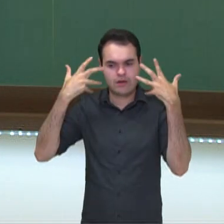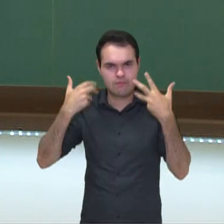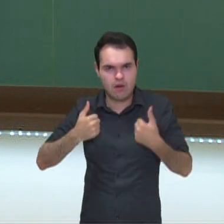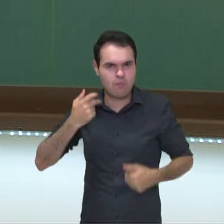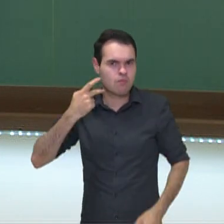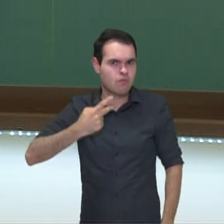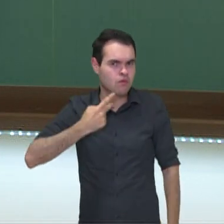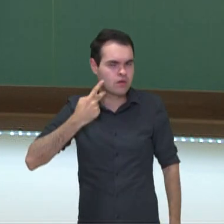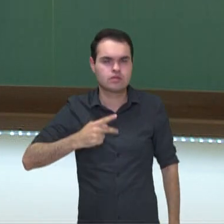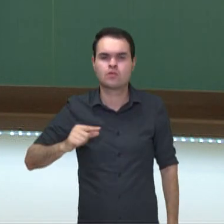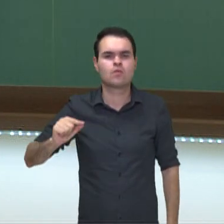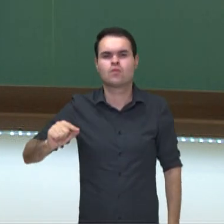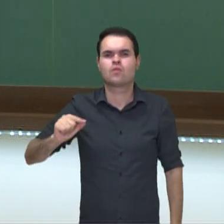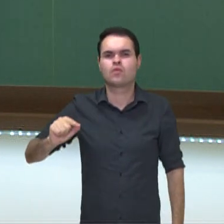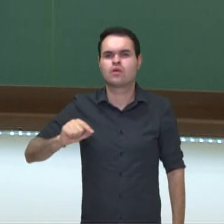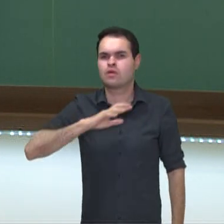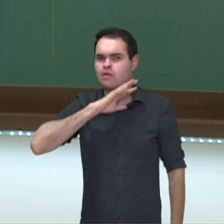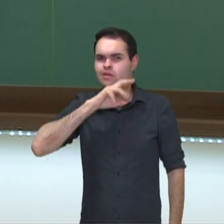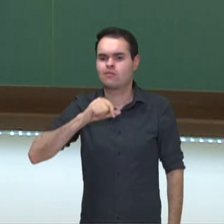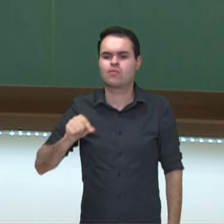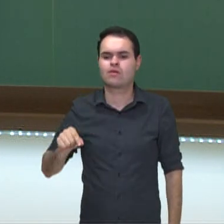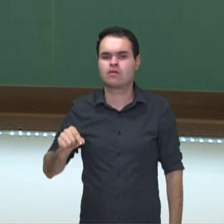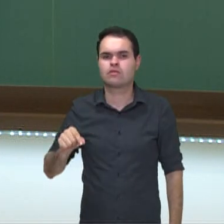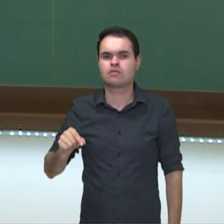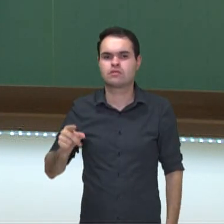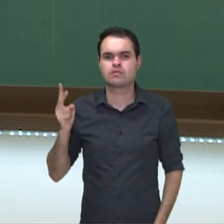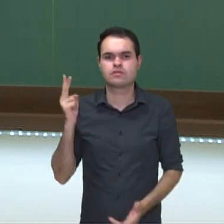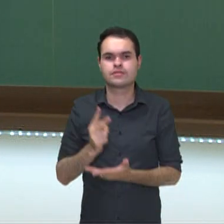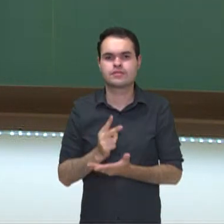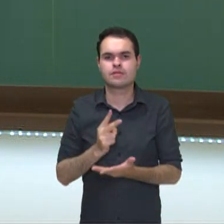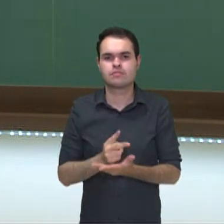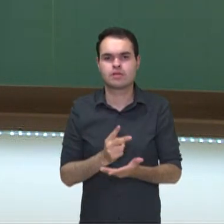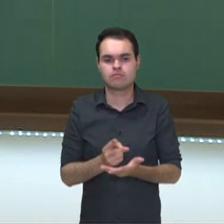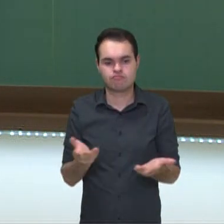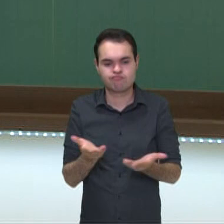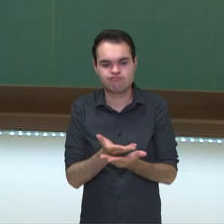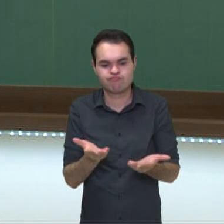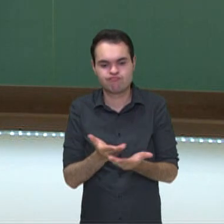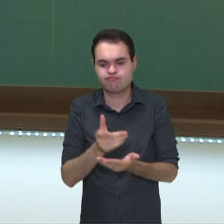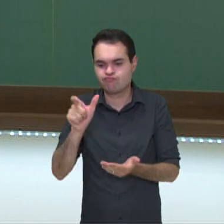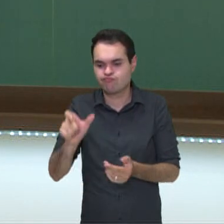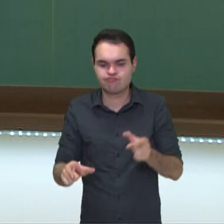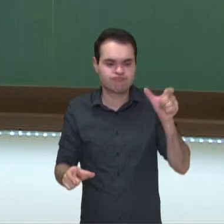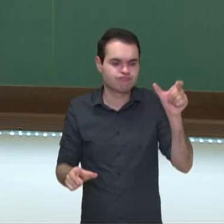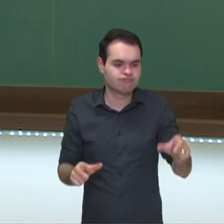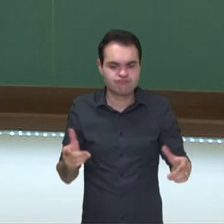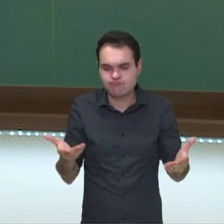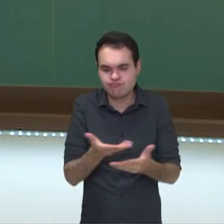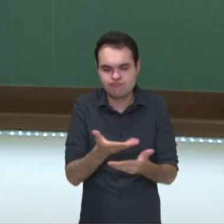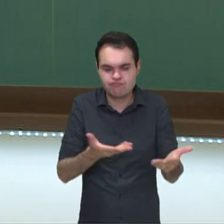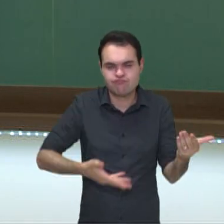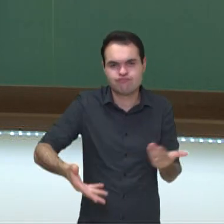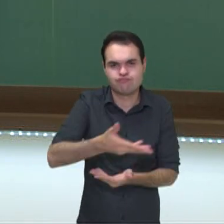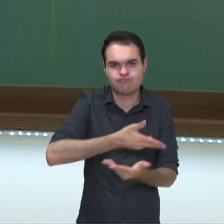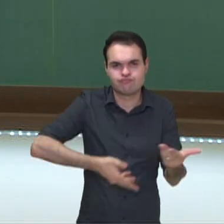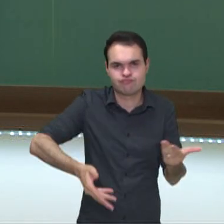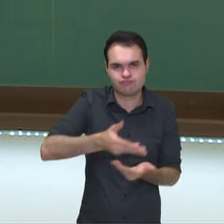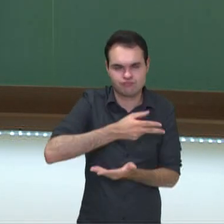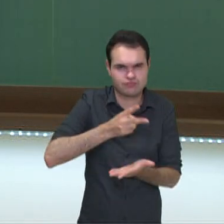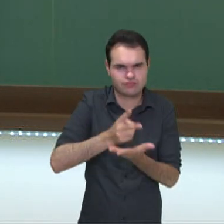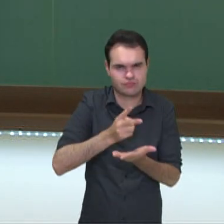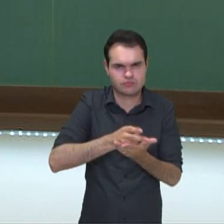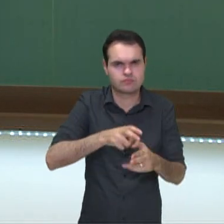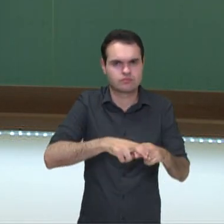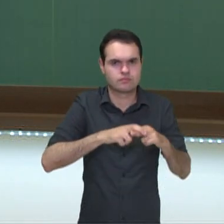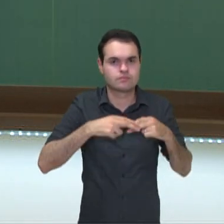dizendo que o tempo inteiro nós estamos interagindo uns com os outros e por isso nós